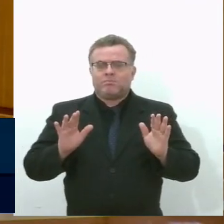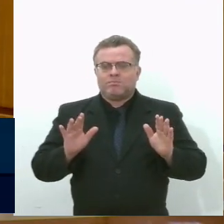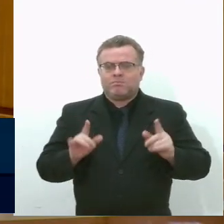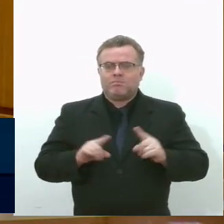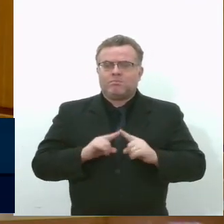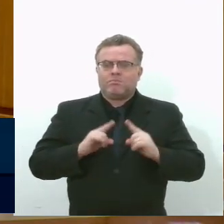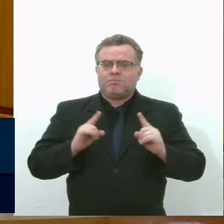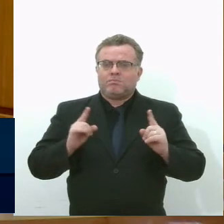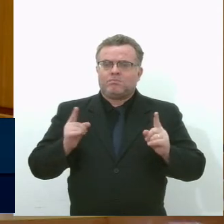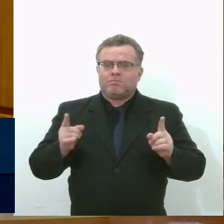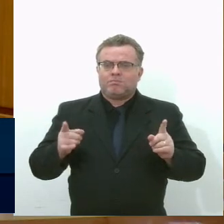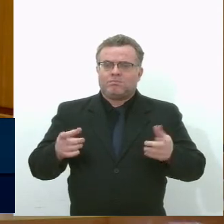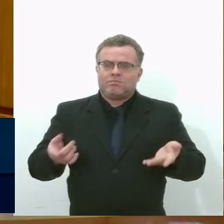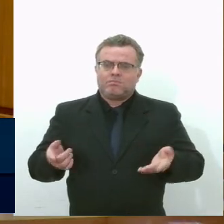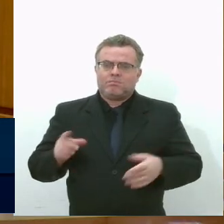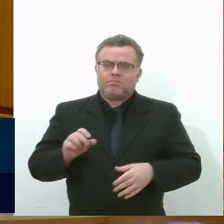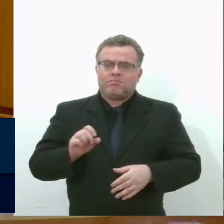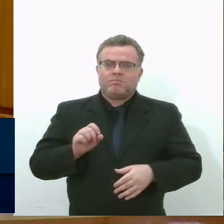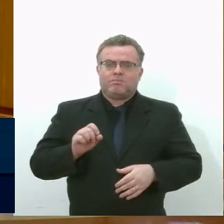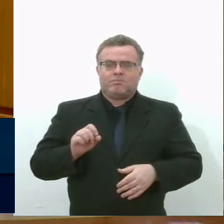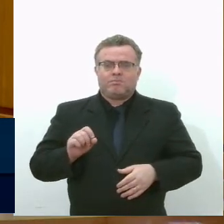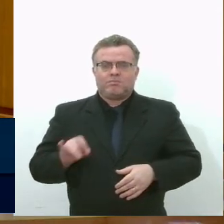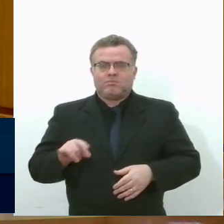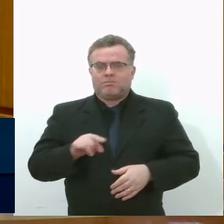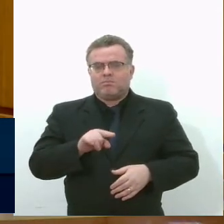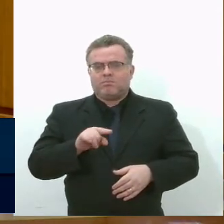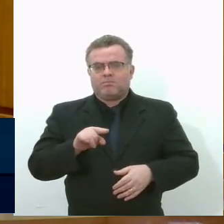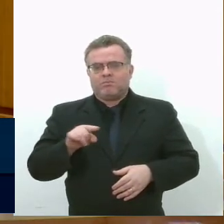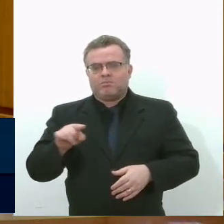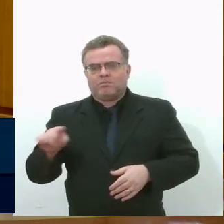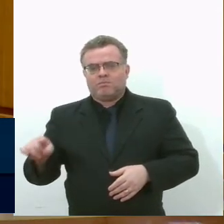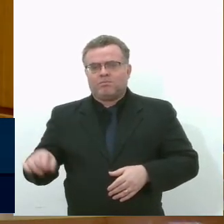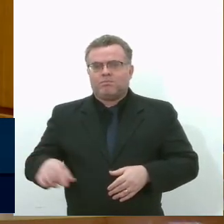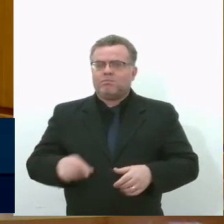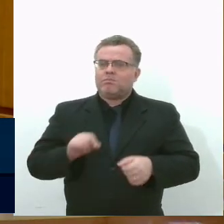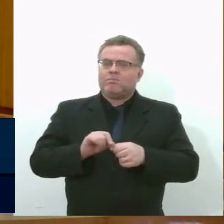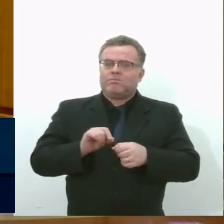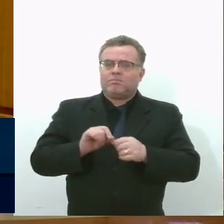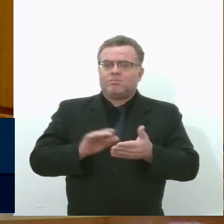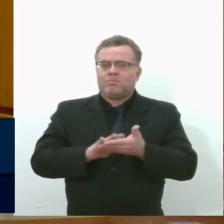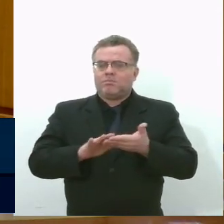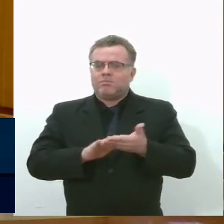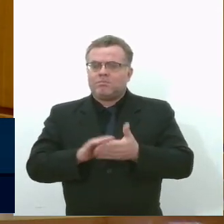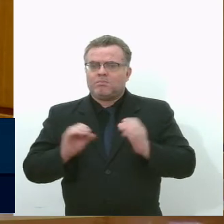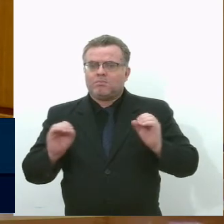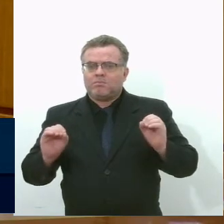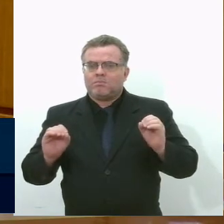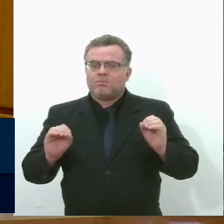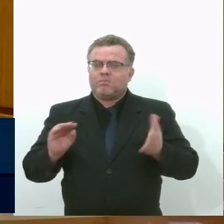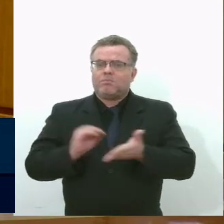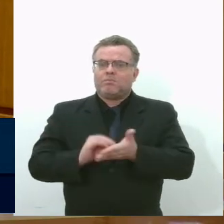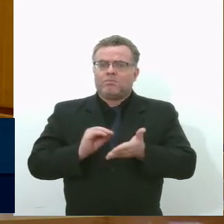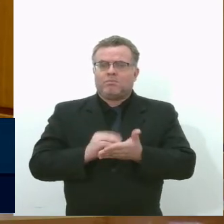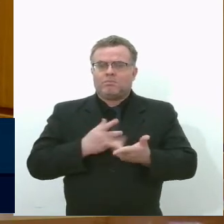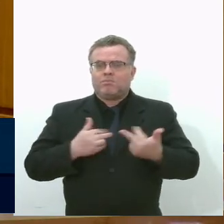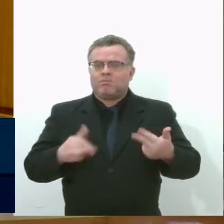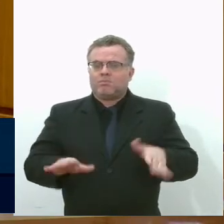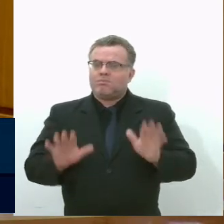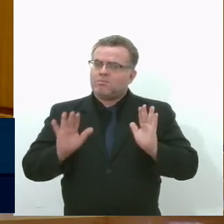se alguém tem alguma coisa a não fazer ou a ficar, eu não sei. Eu estou dizendo que